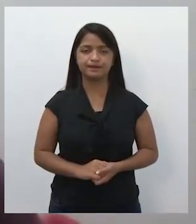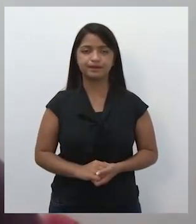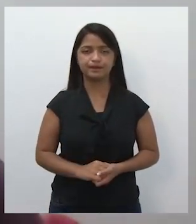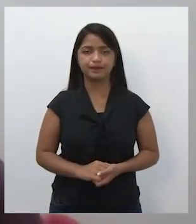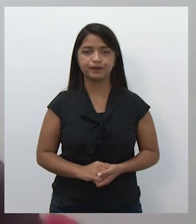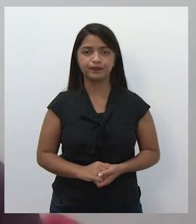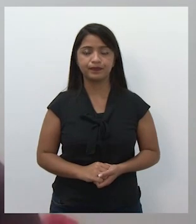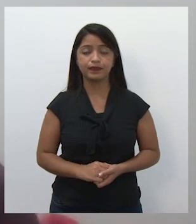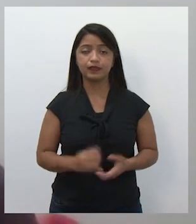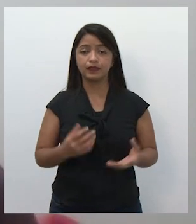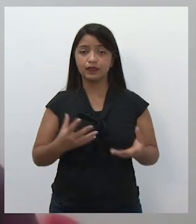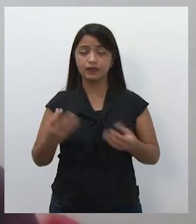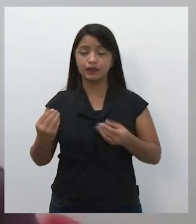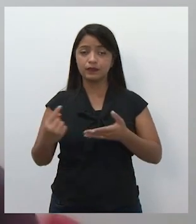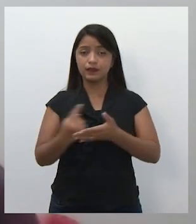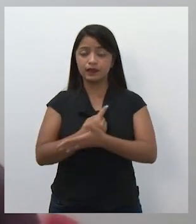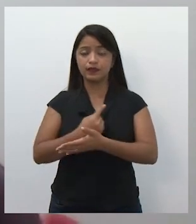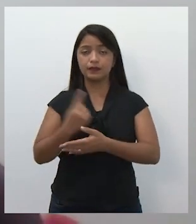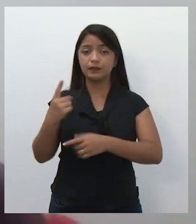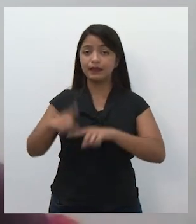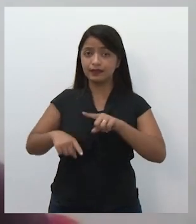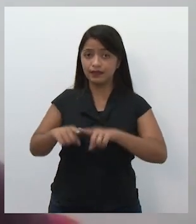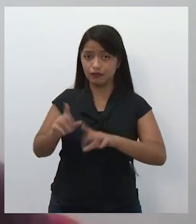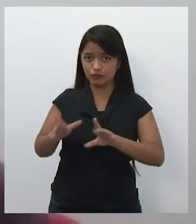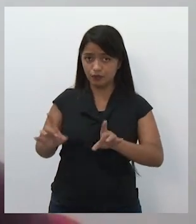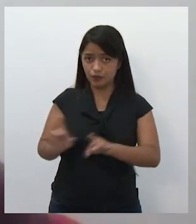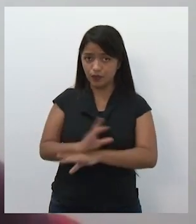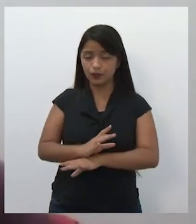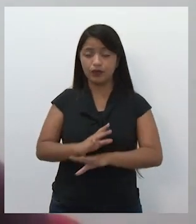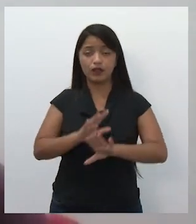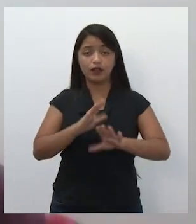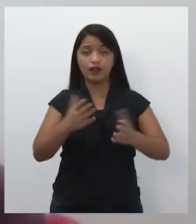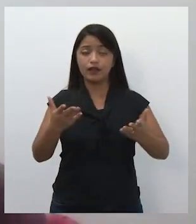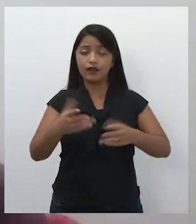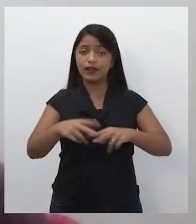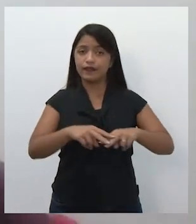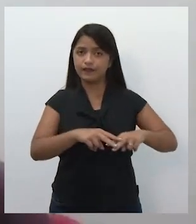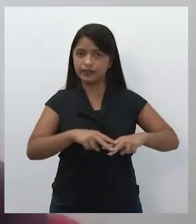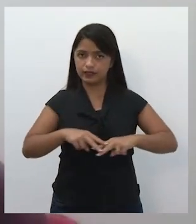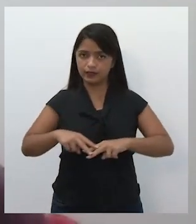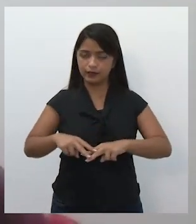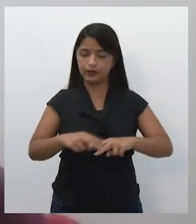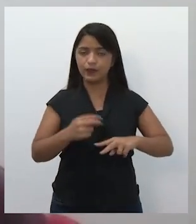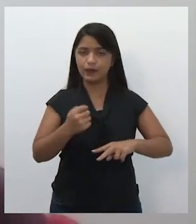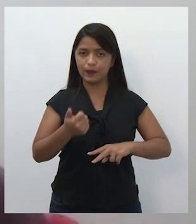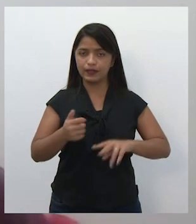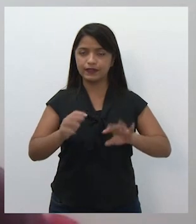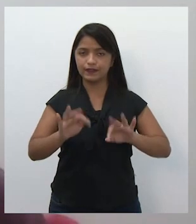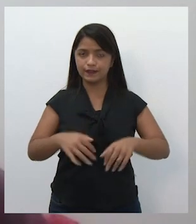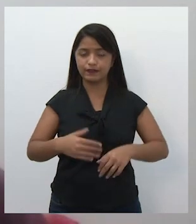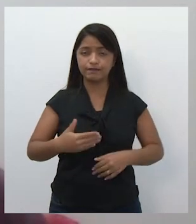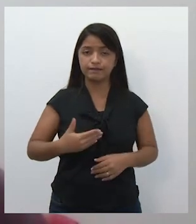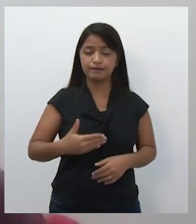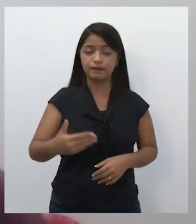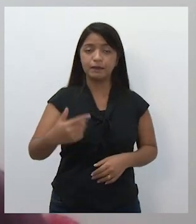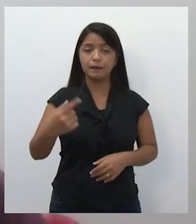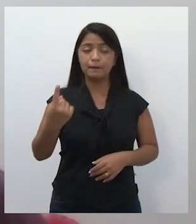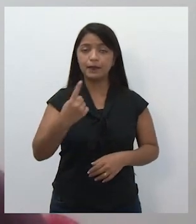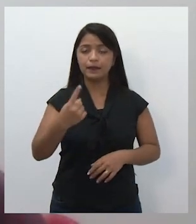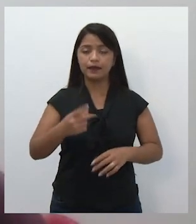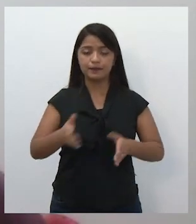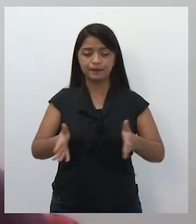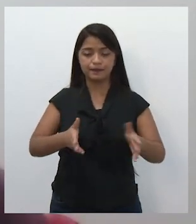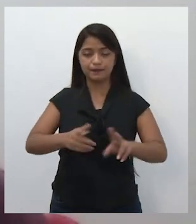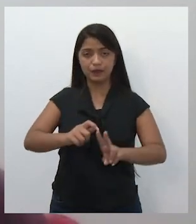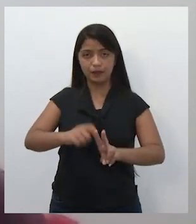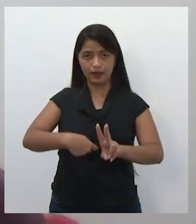vocês, o pessoal está perguntando com relação ao material. O material está em fase final de revisão, então a ideia é que ele esteja com vocês aí no primeiro bimestre para que vocês tenham acesso,